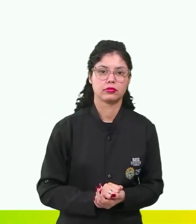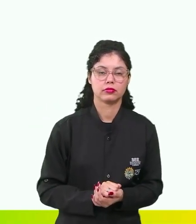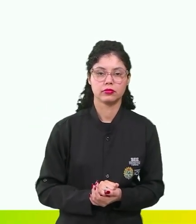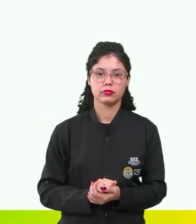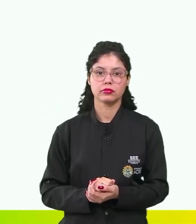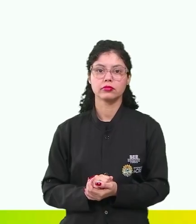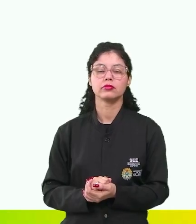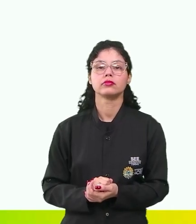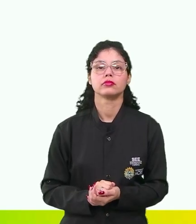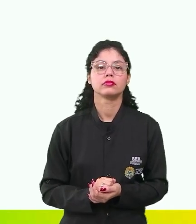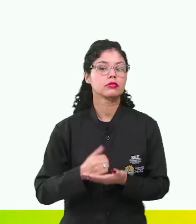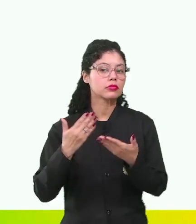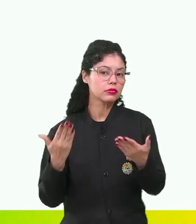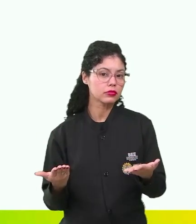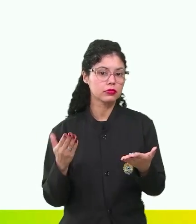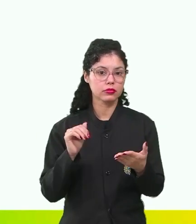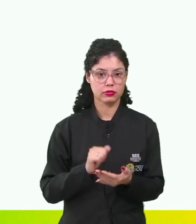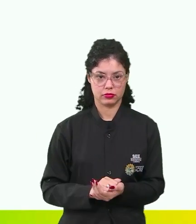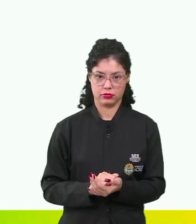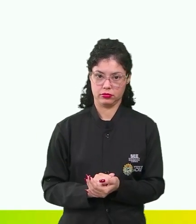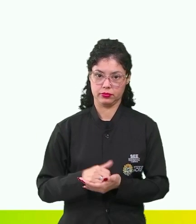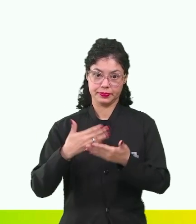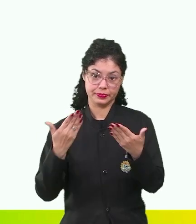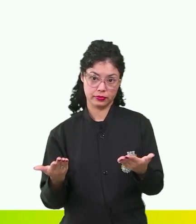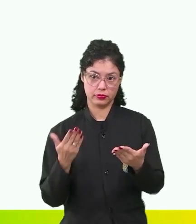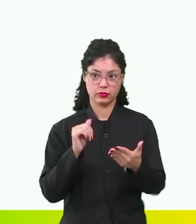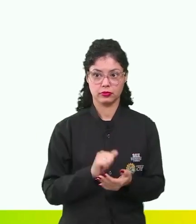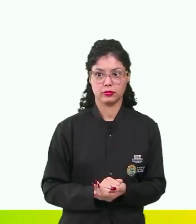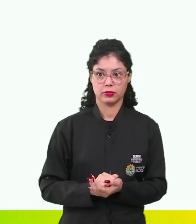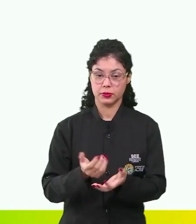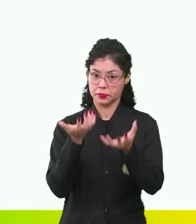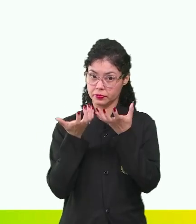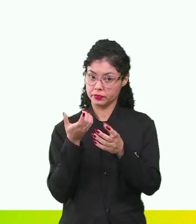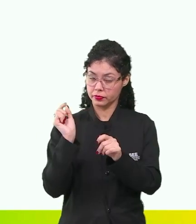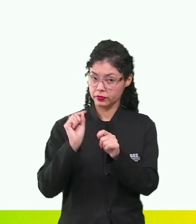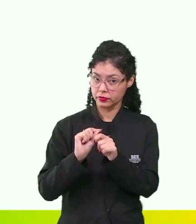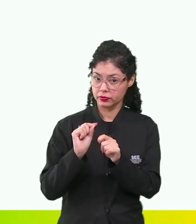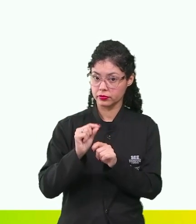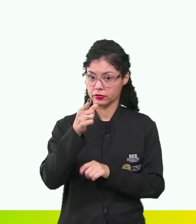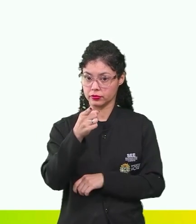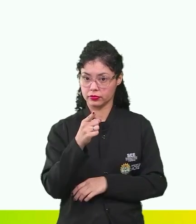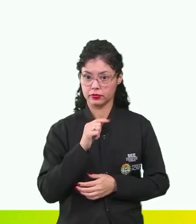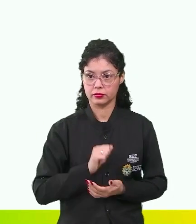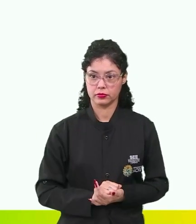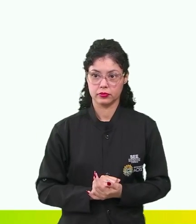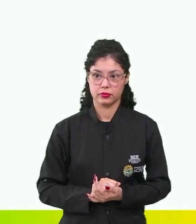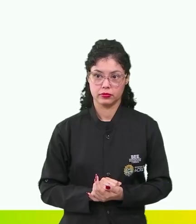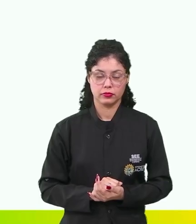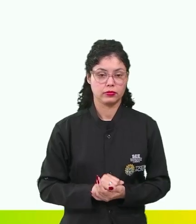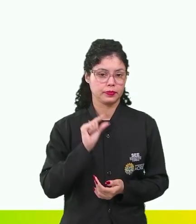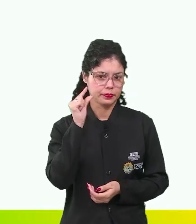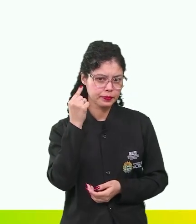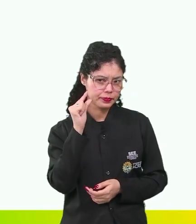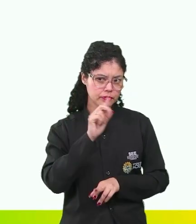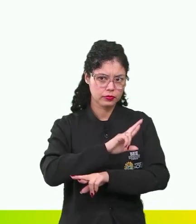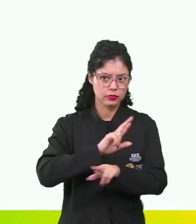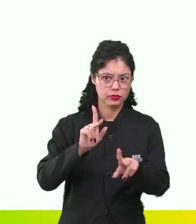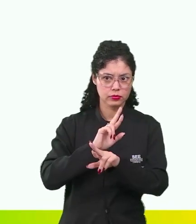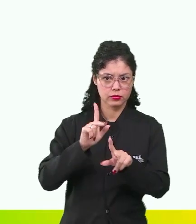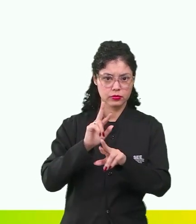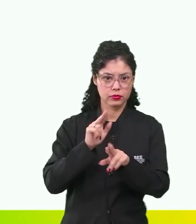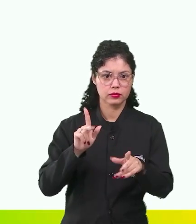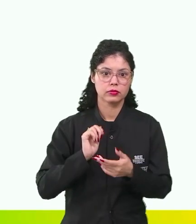exagerado, no caso. Então, eu quero fazer aqui uma pequena